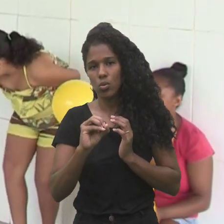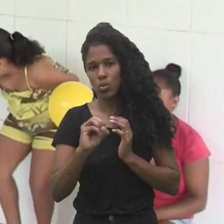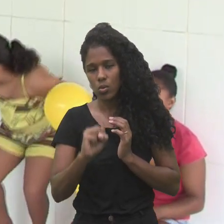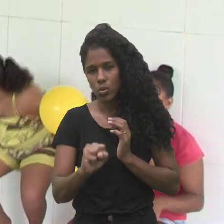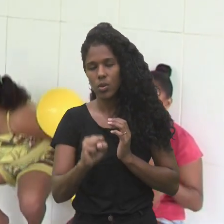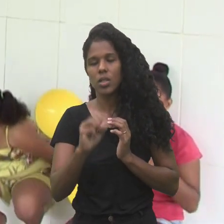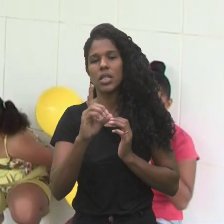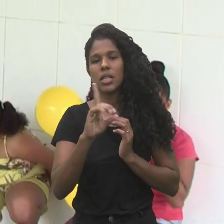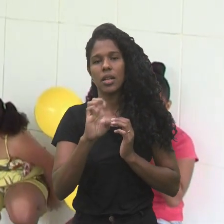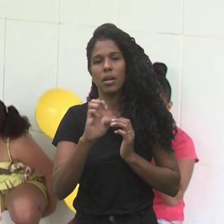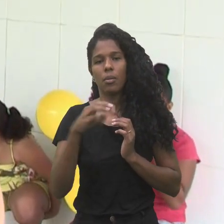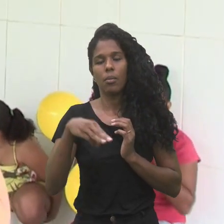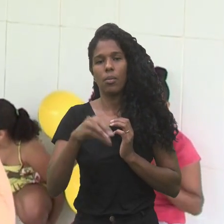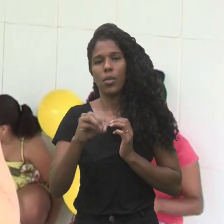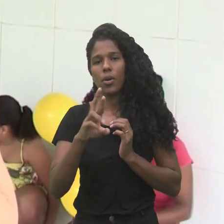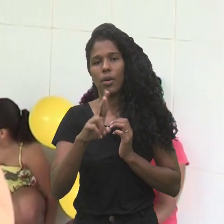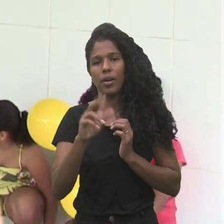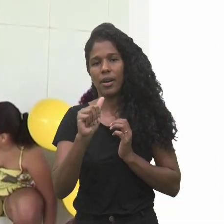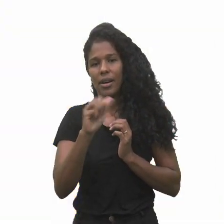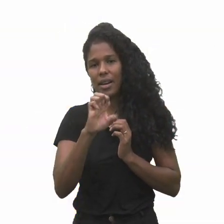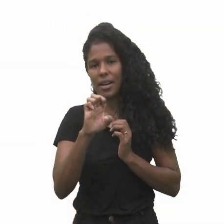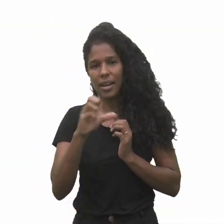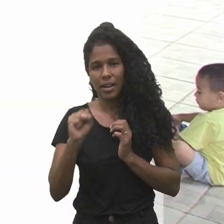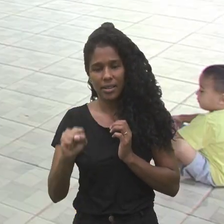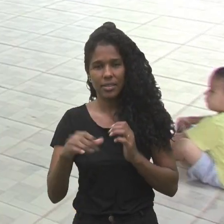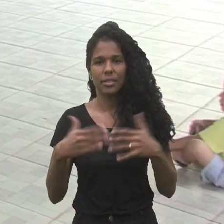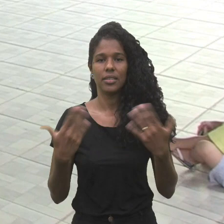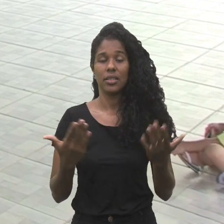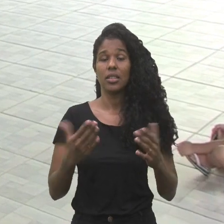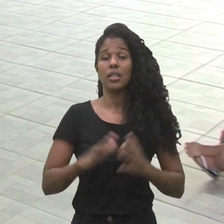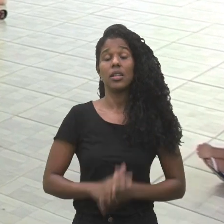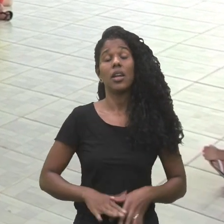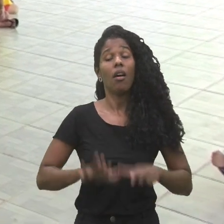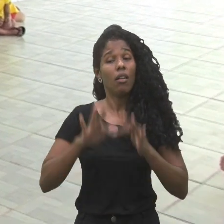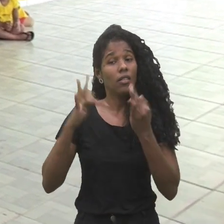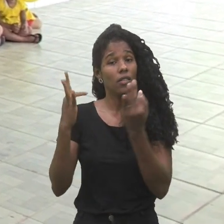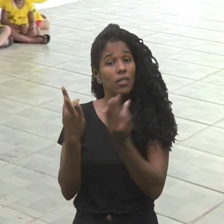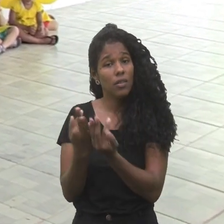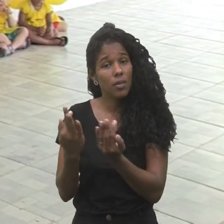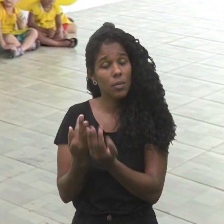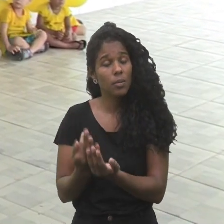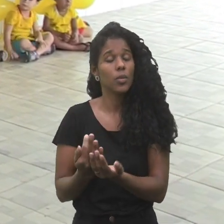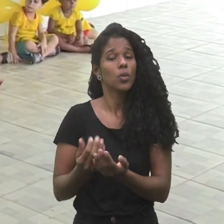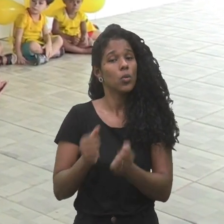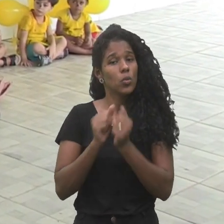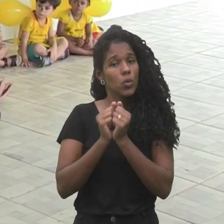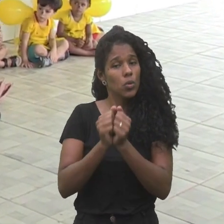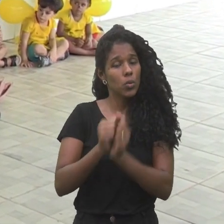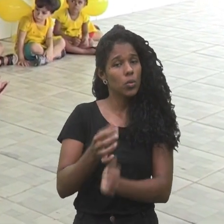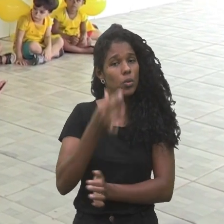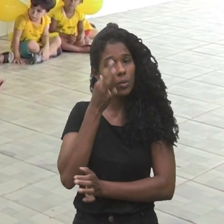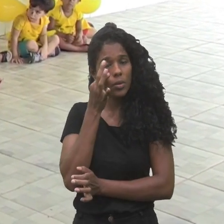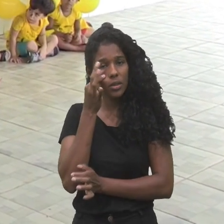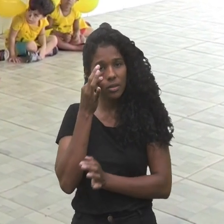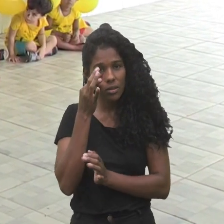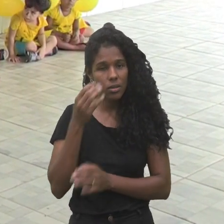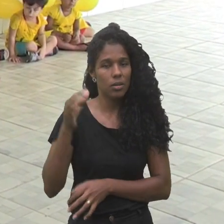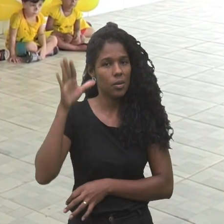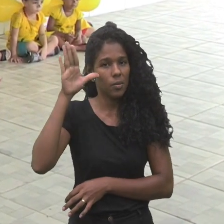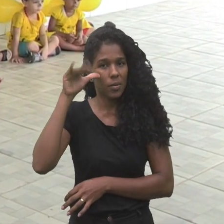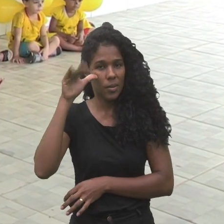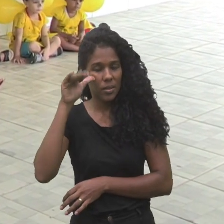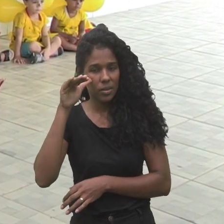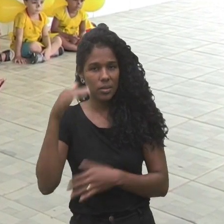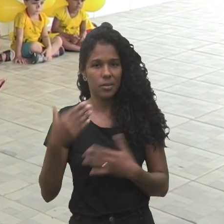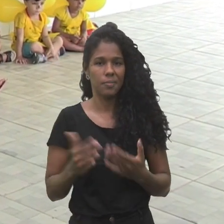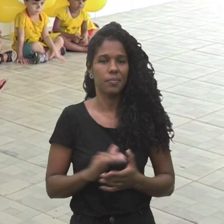escola. Escola de portas abertas. Todo mundo feliz de estar aqui hoje, não é isso, turminha de 3 anos A?